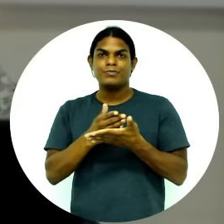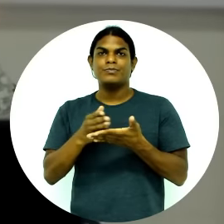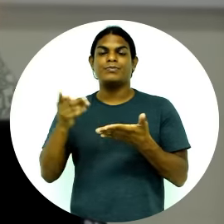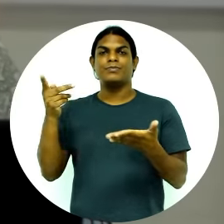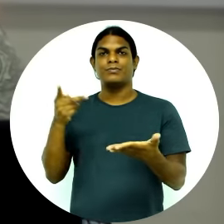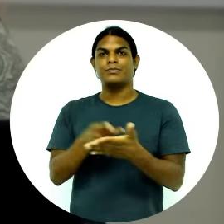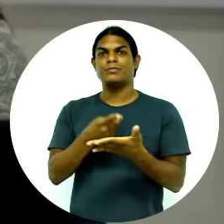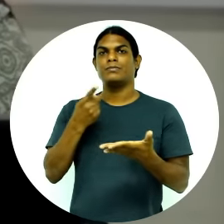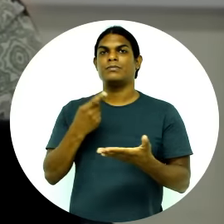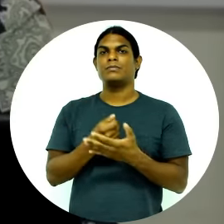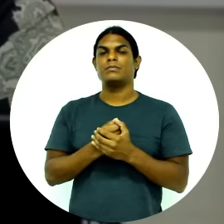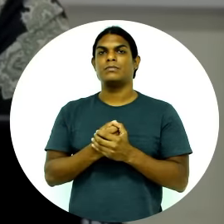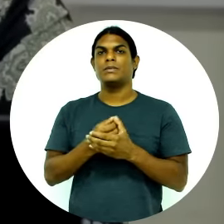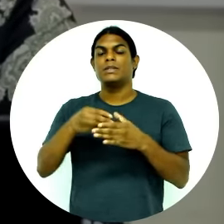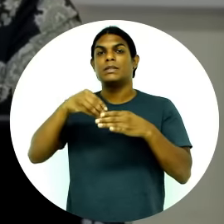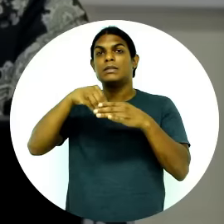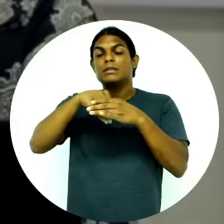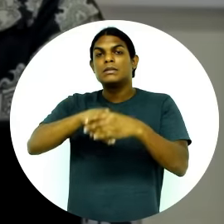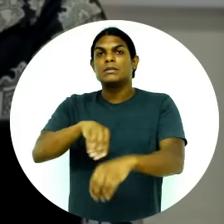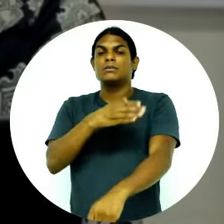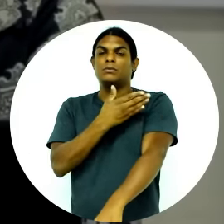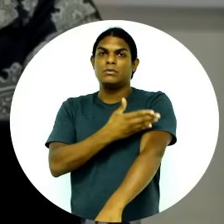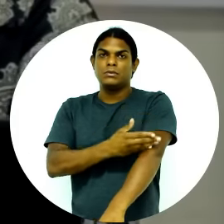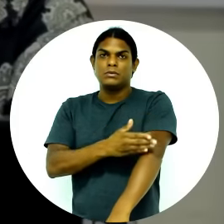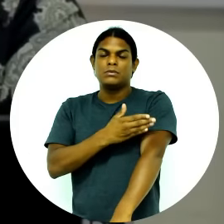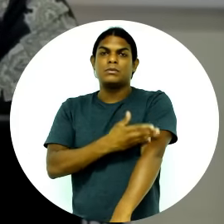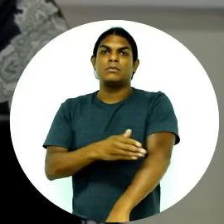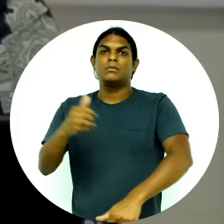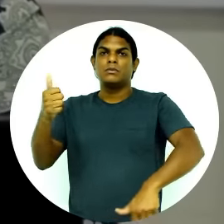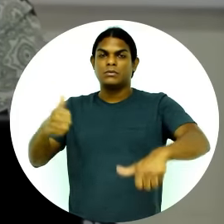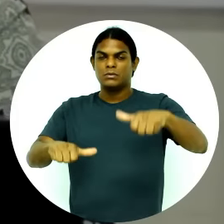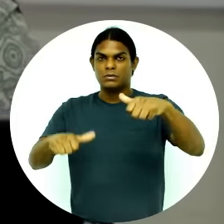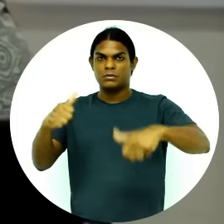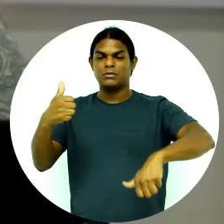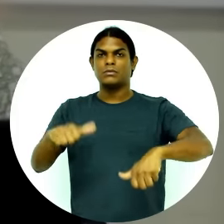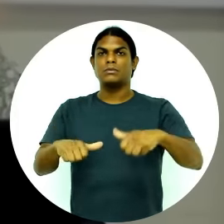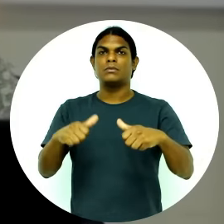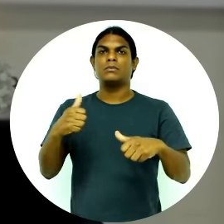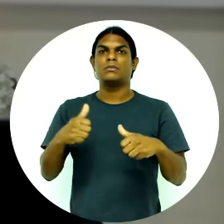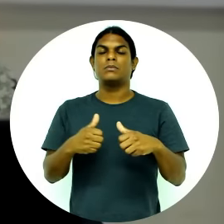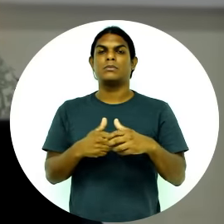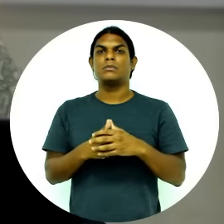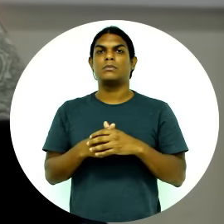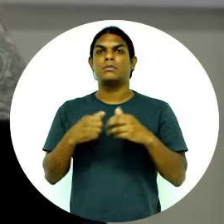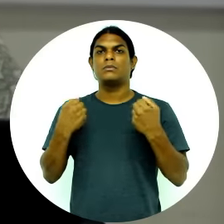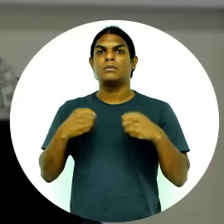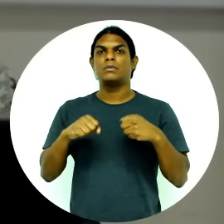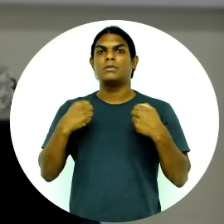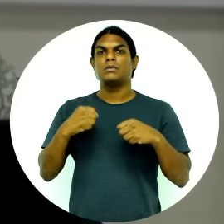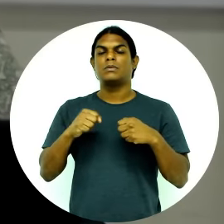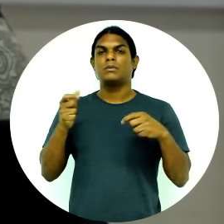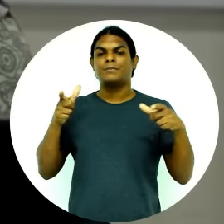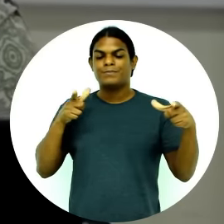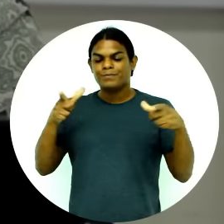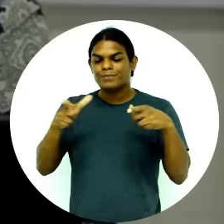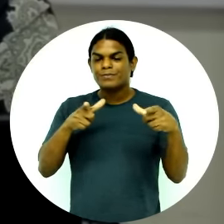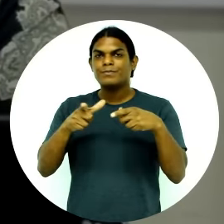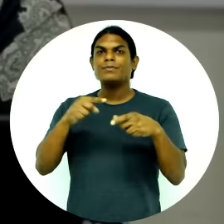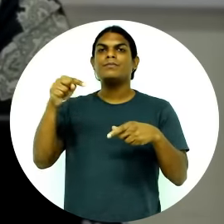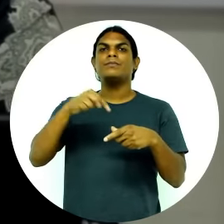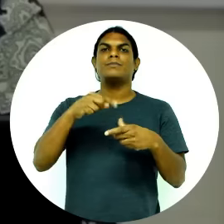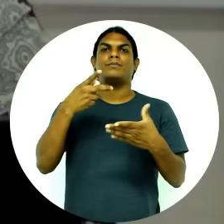é de responsabilidade apenas de quem está executando a avaliação de desempenho, mas sim de todos os envolvidos, o avaliado,